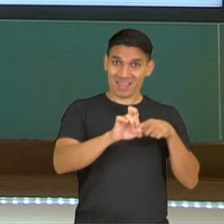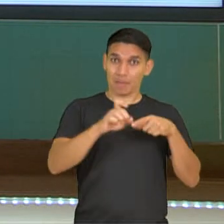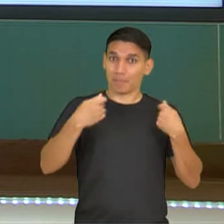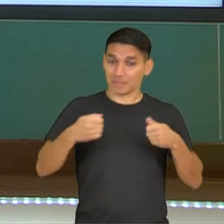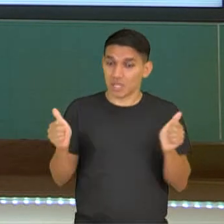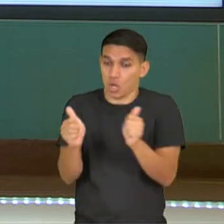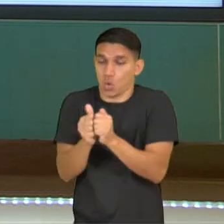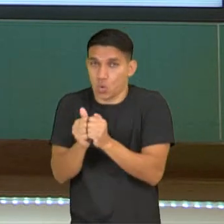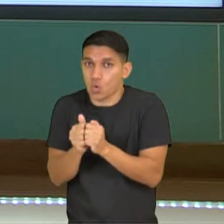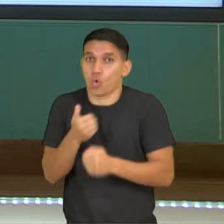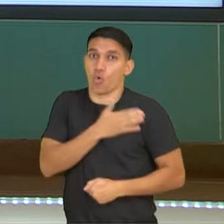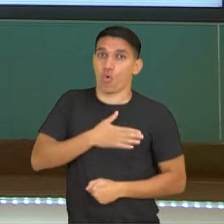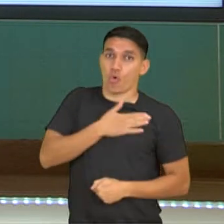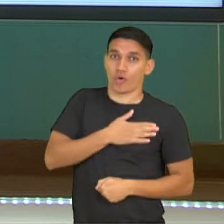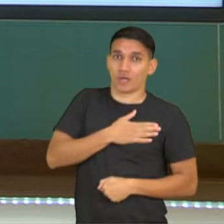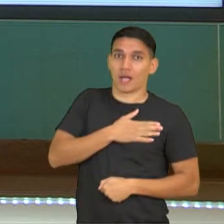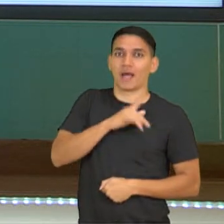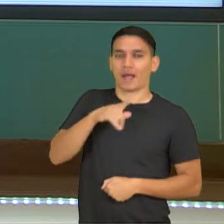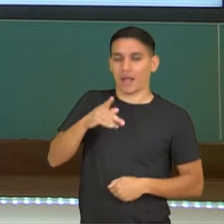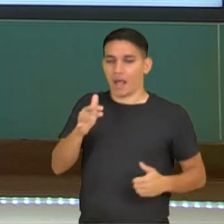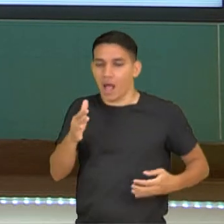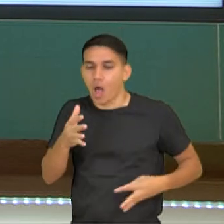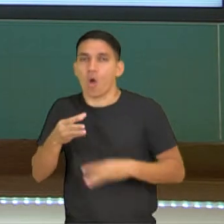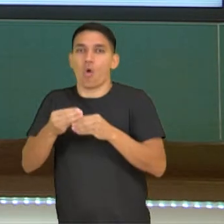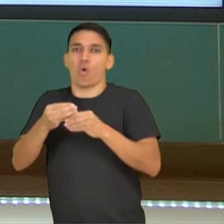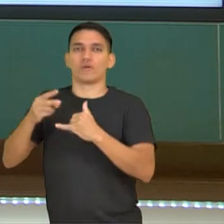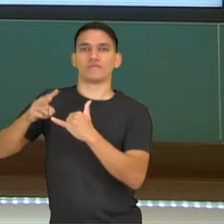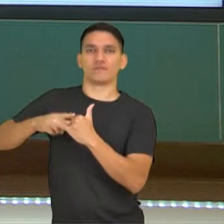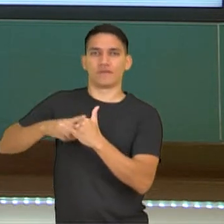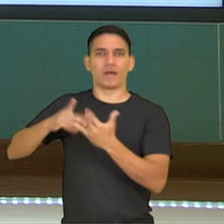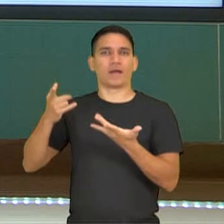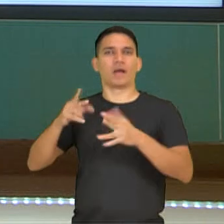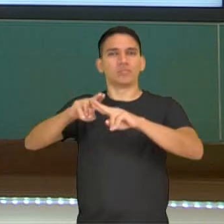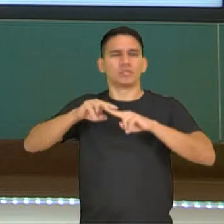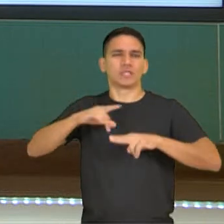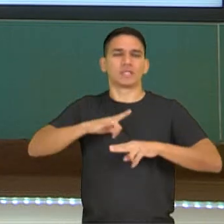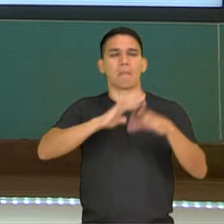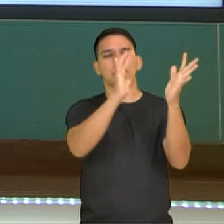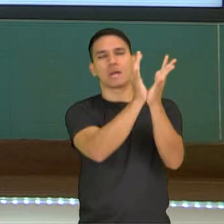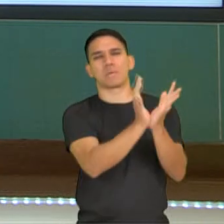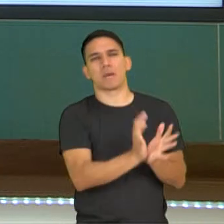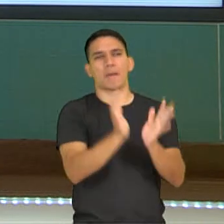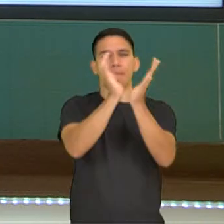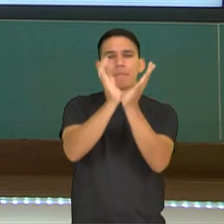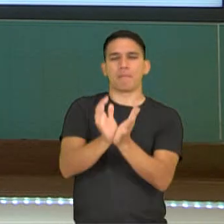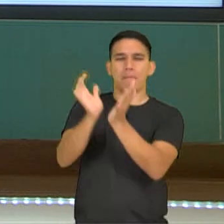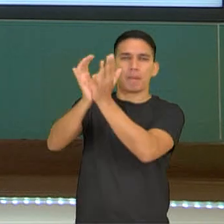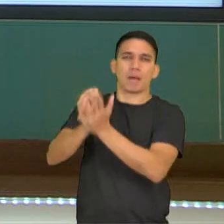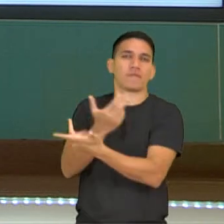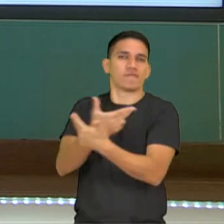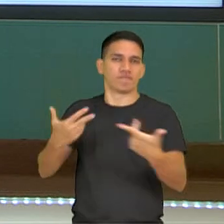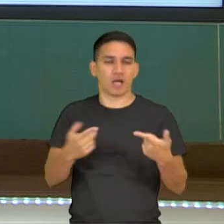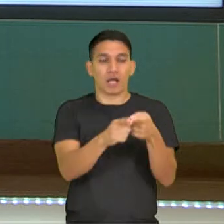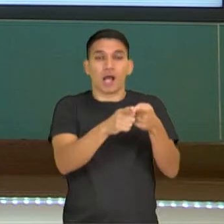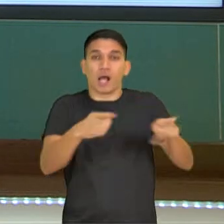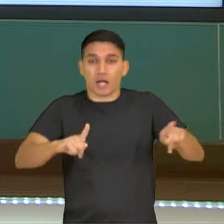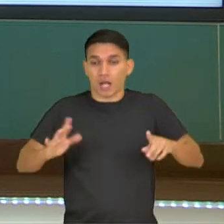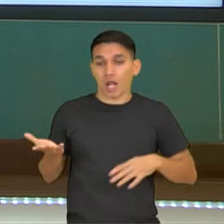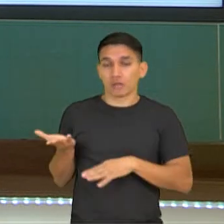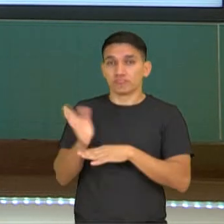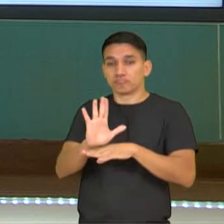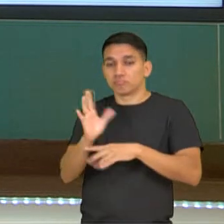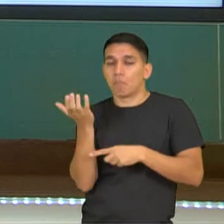preposição, né, para complementar o sentido do verbo. Então, a gente tem várias classificações aqui, né, para que as gramáticas atribuem